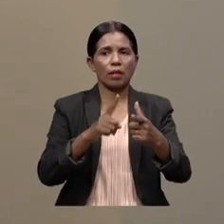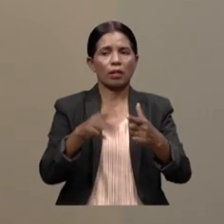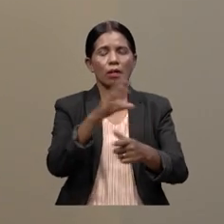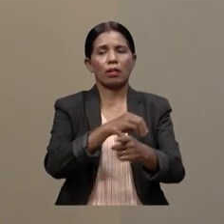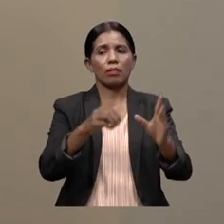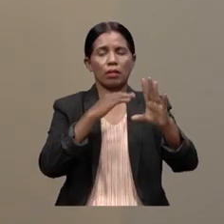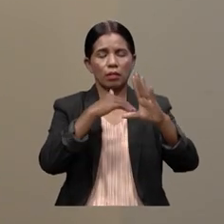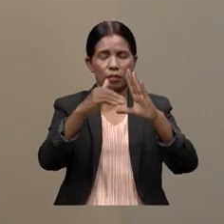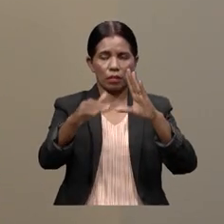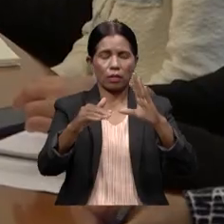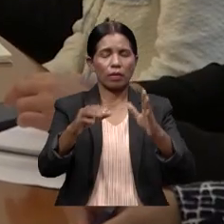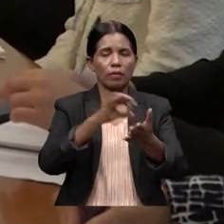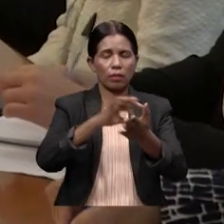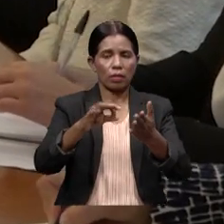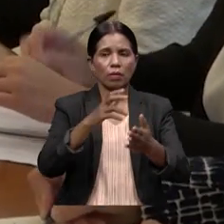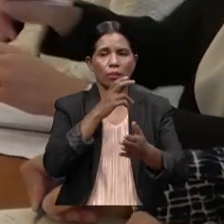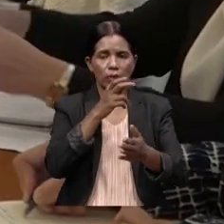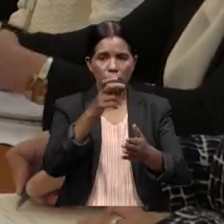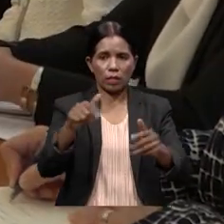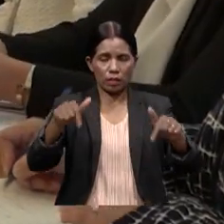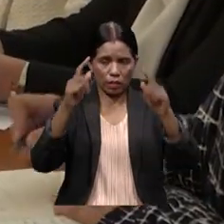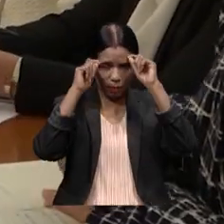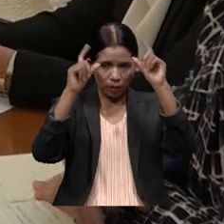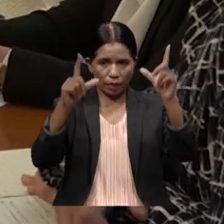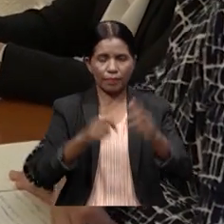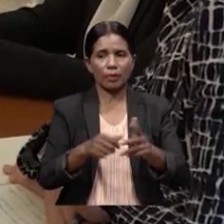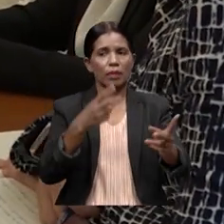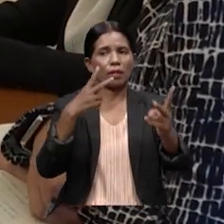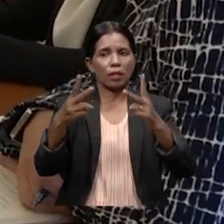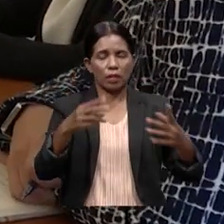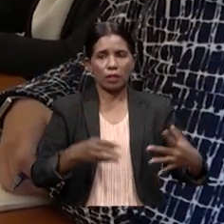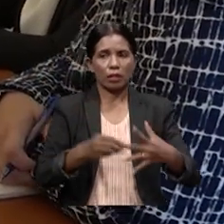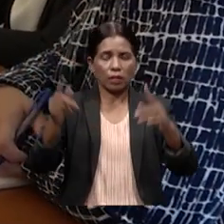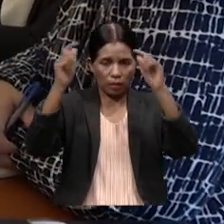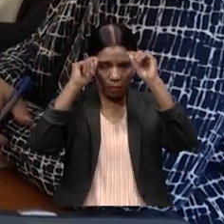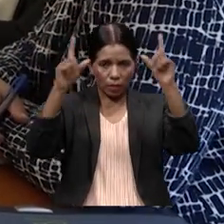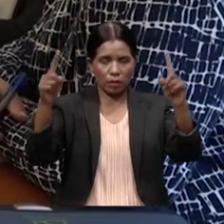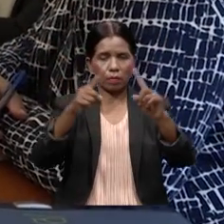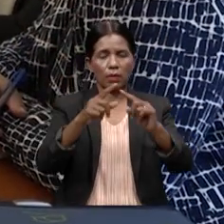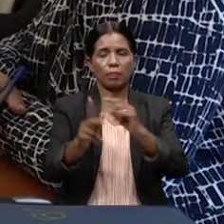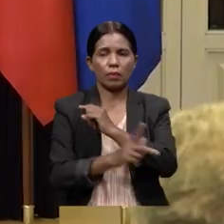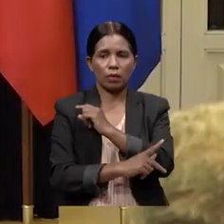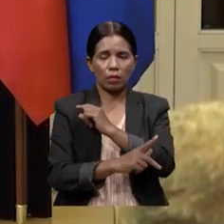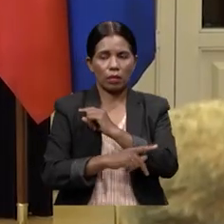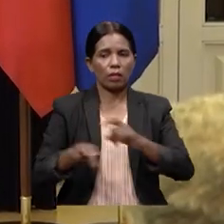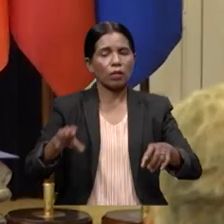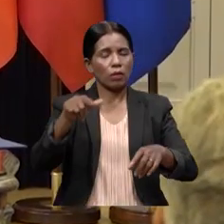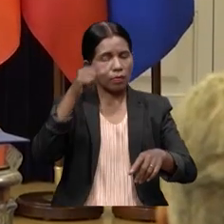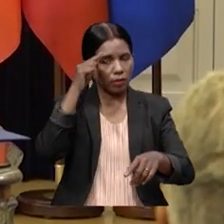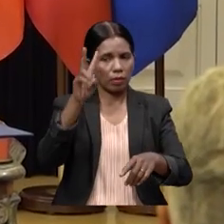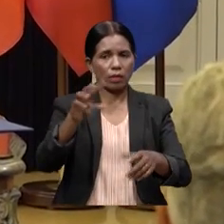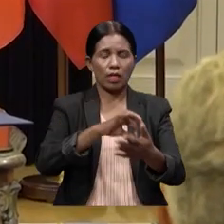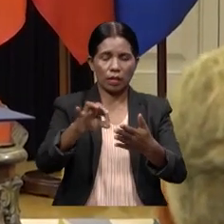do português em Timor-Leste. E a visita oficial Timor-Leste para Portugal, Governo Rai Rua, assina cooperação,